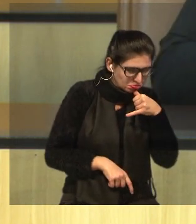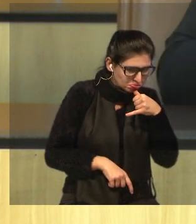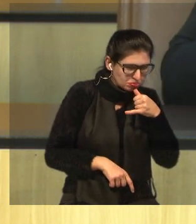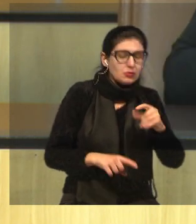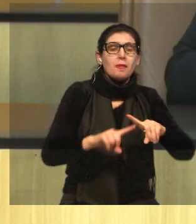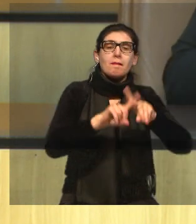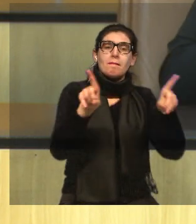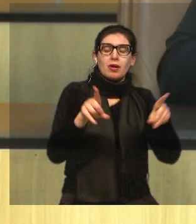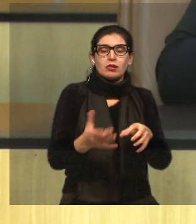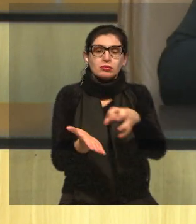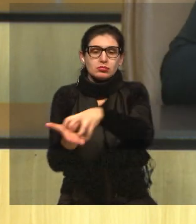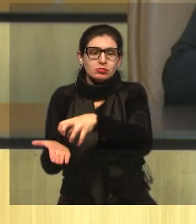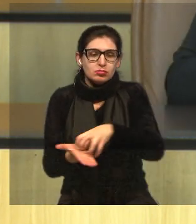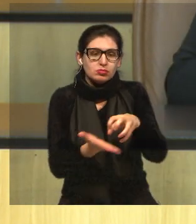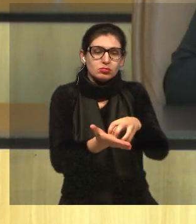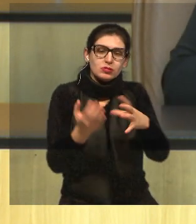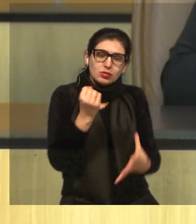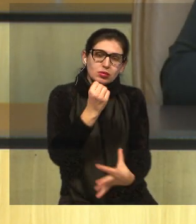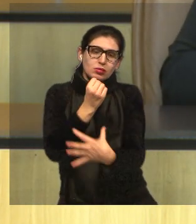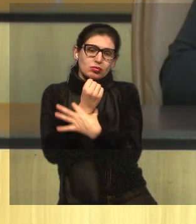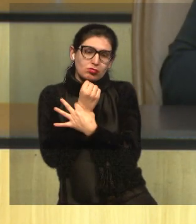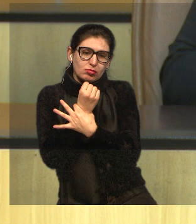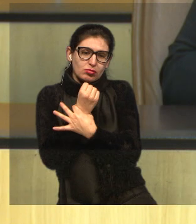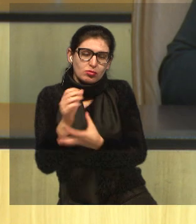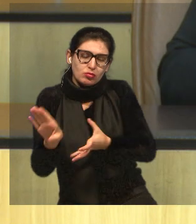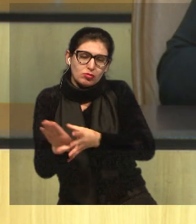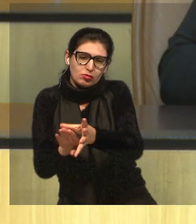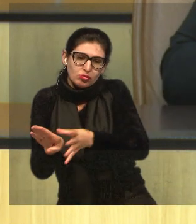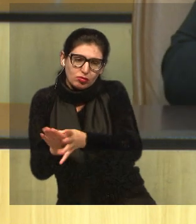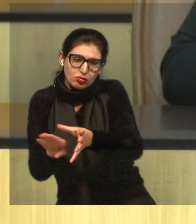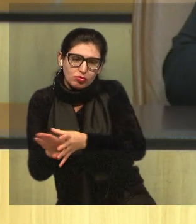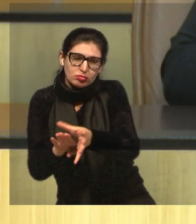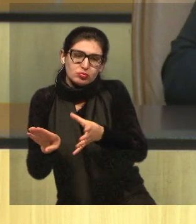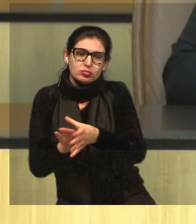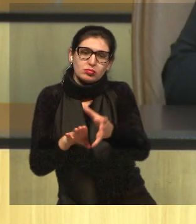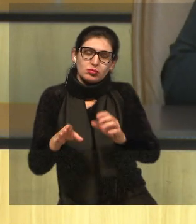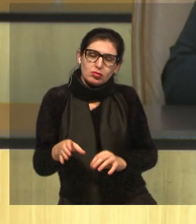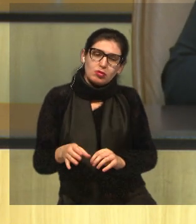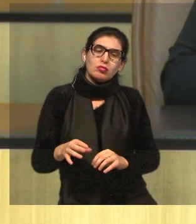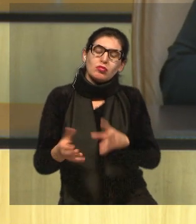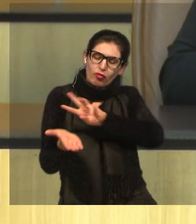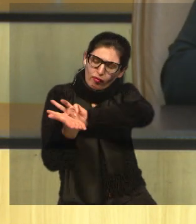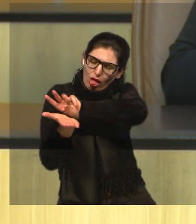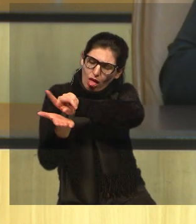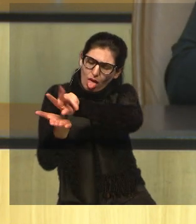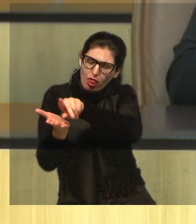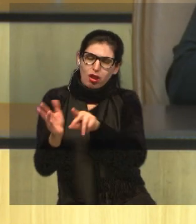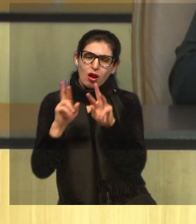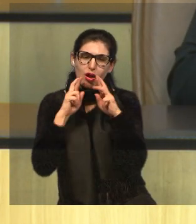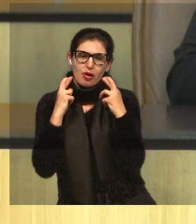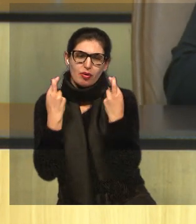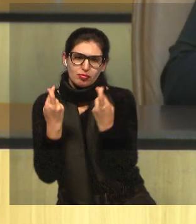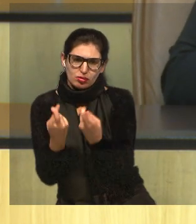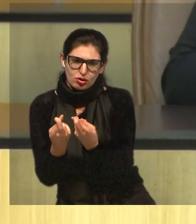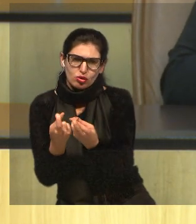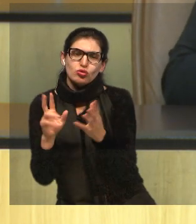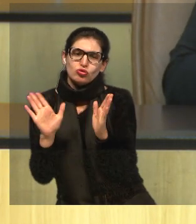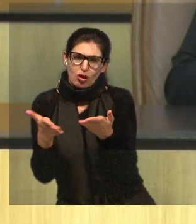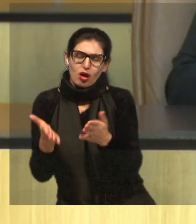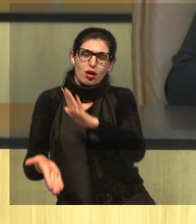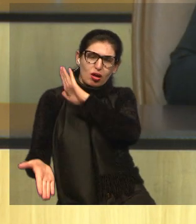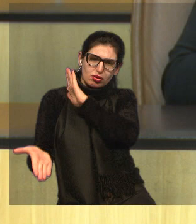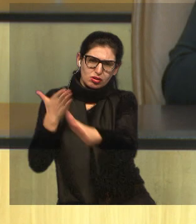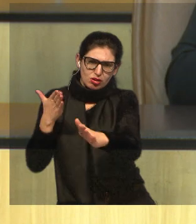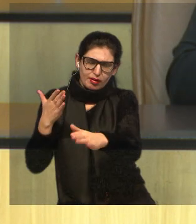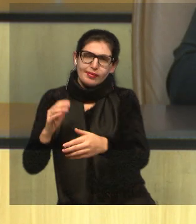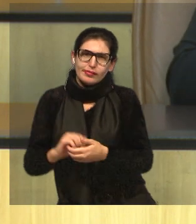com os secretários, com a segurança. E eu já fui em várias reuniões. E eu já cheguei a sair da reunião por conta que eu